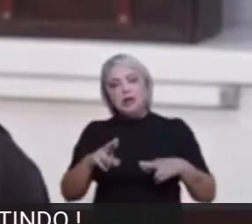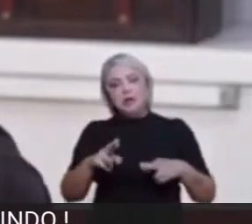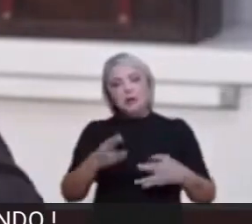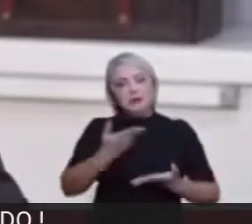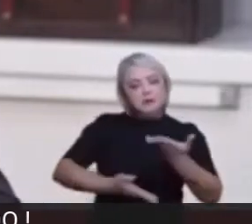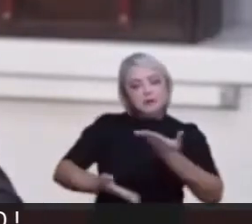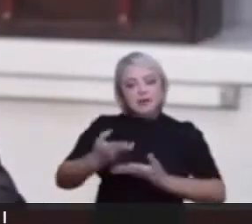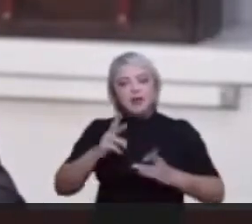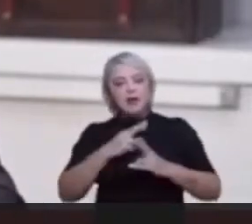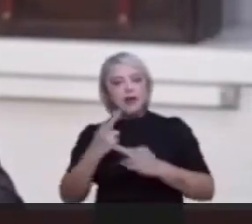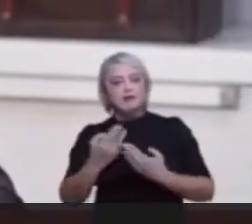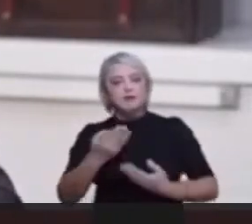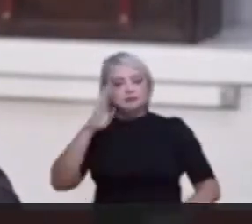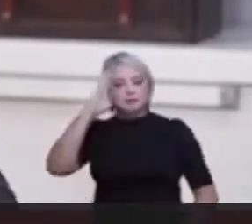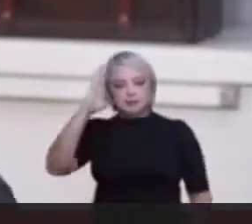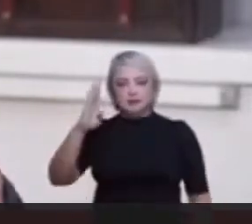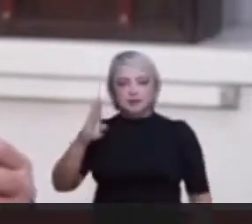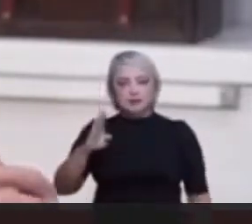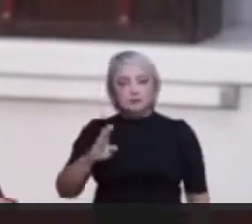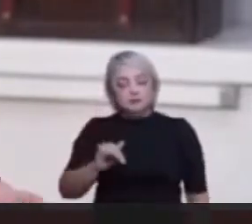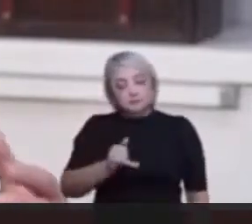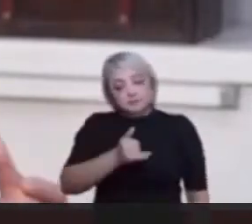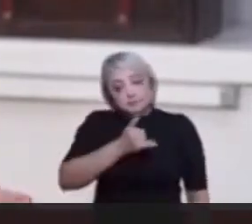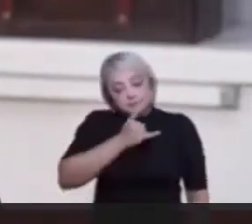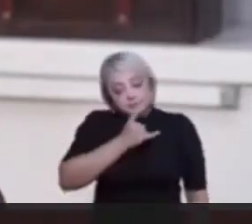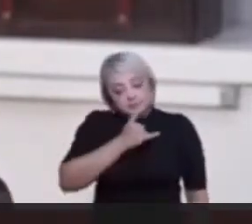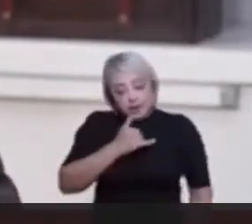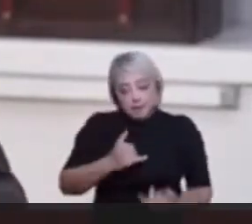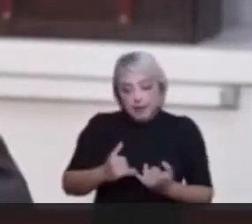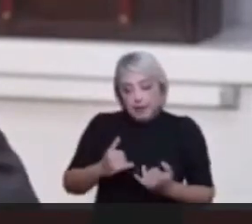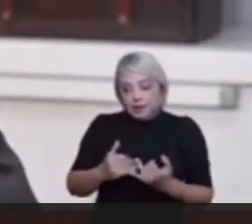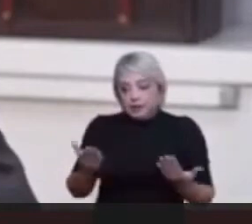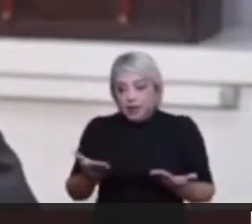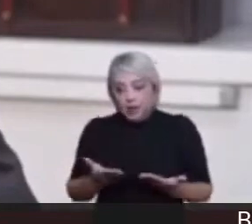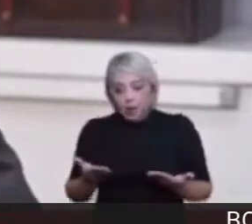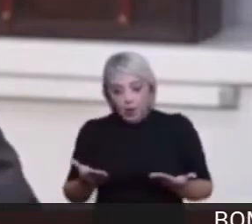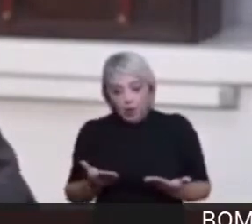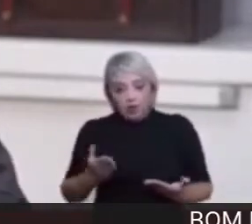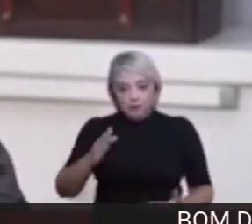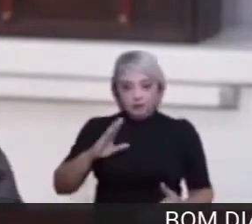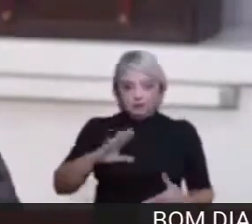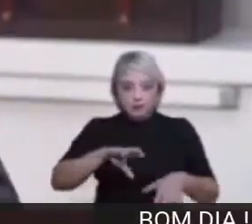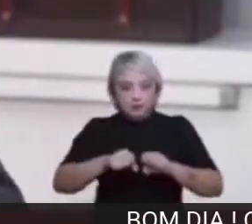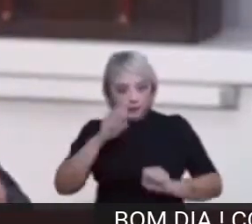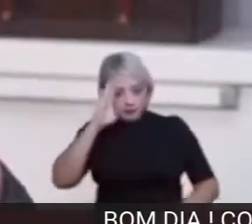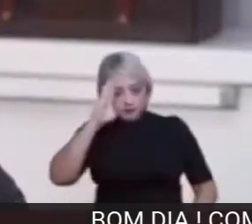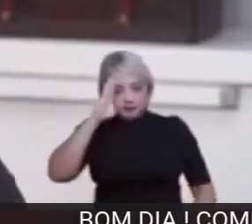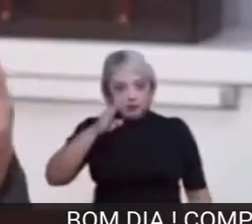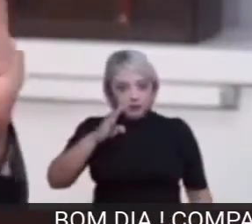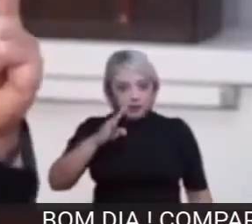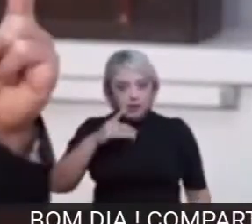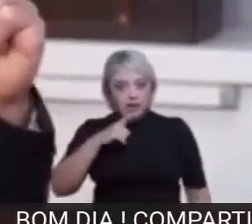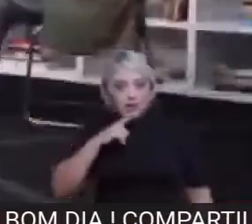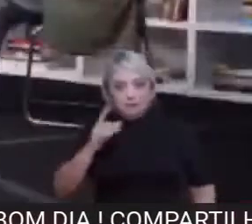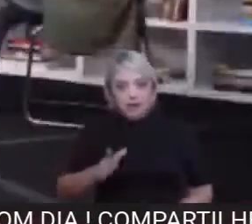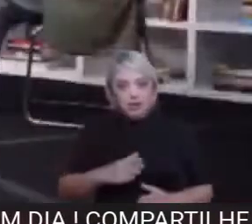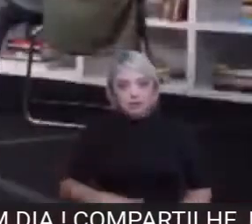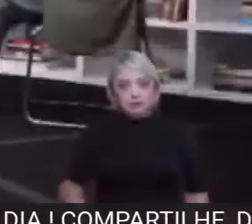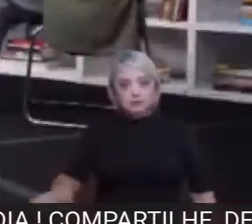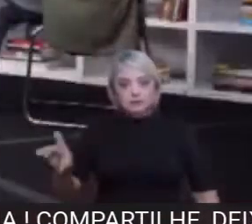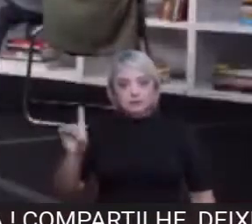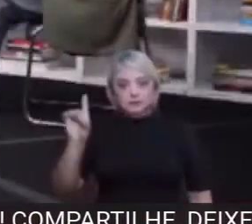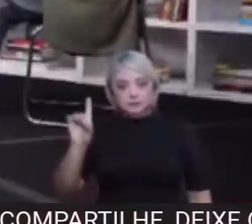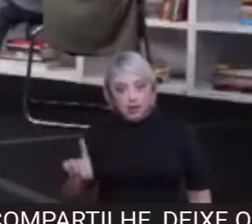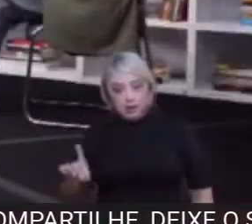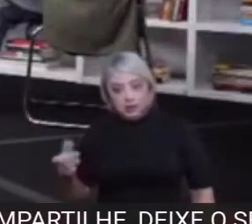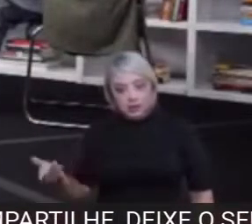Sabe? Lamentavelmente, me parece que a formação dos militares é uma formação mais à direita, porque eu quero Forças Armadas